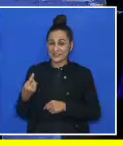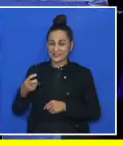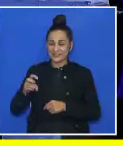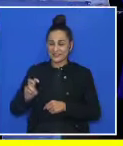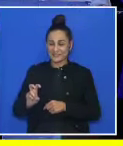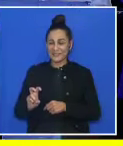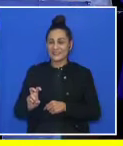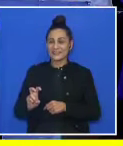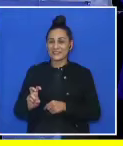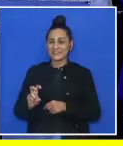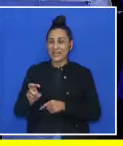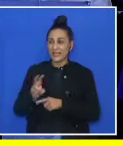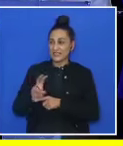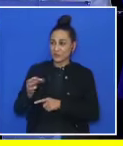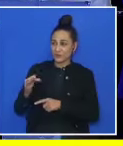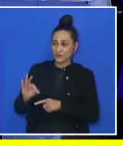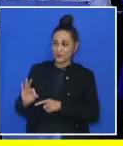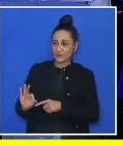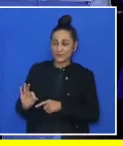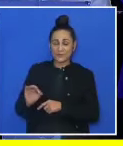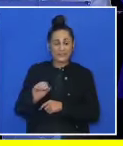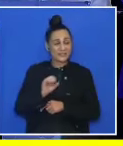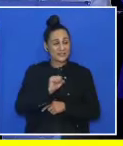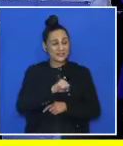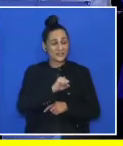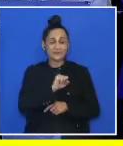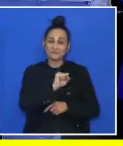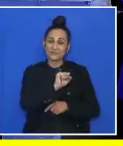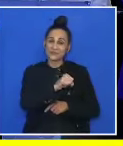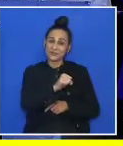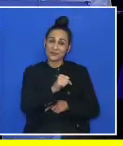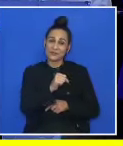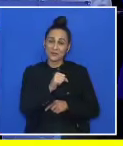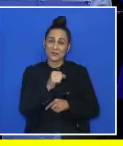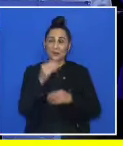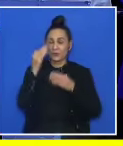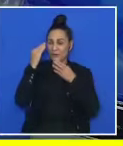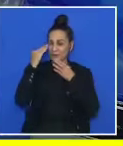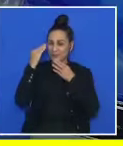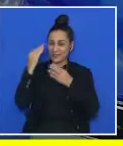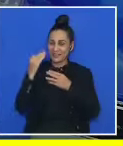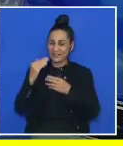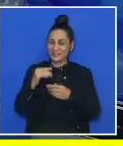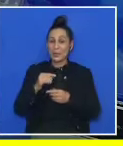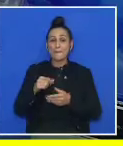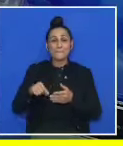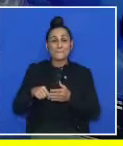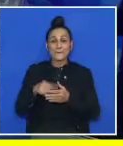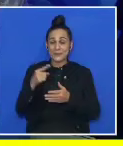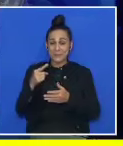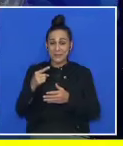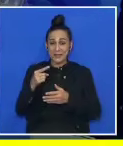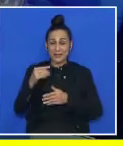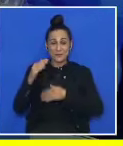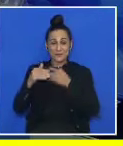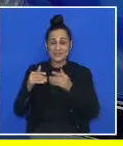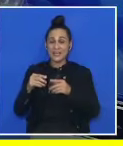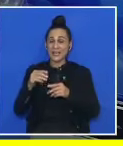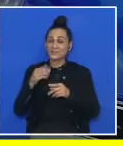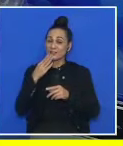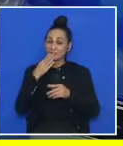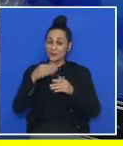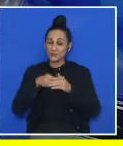15. Auditoras, confirmam? Sim, confirmo. Sim, confirmo. Obrigado. Primeira etapa da Time Mania